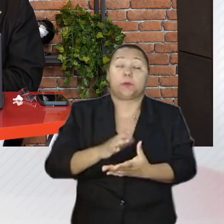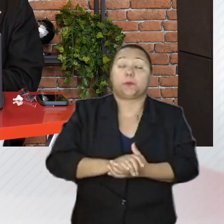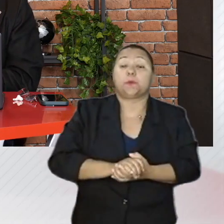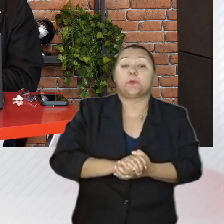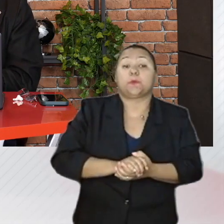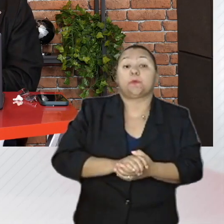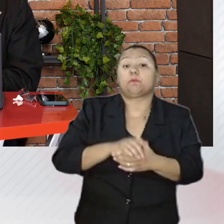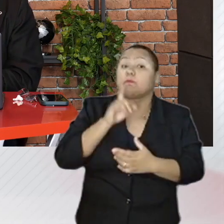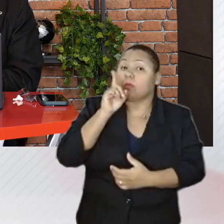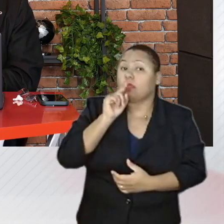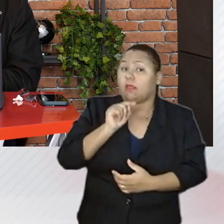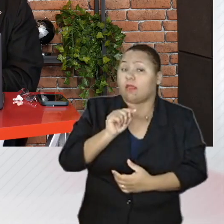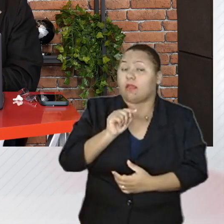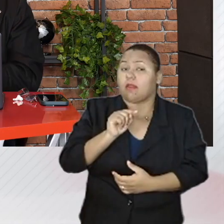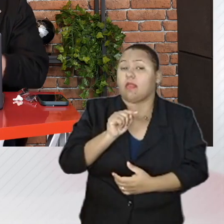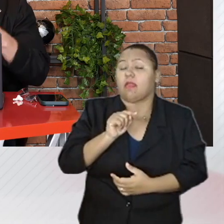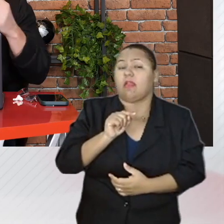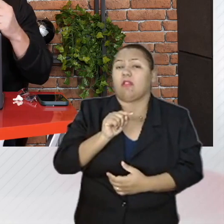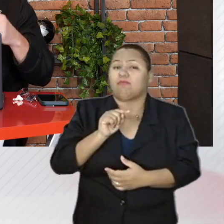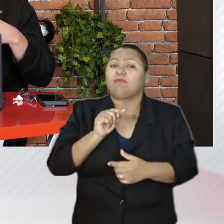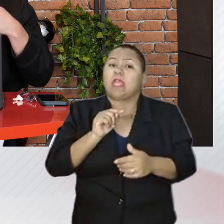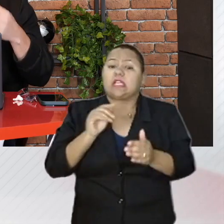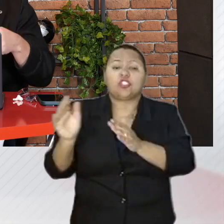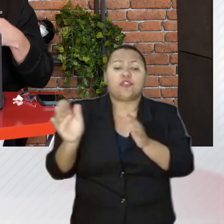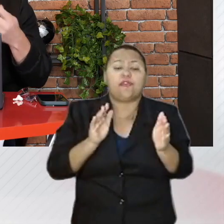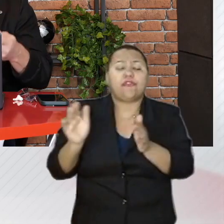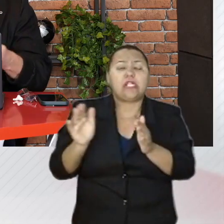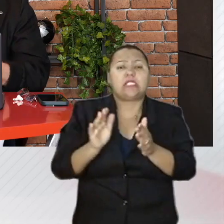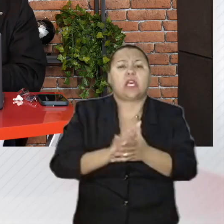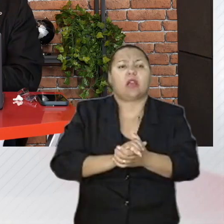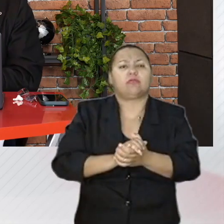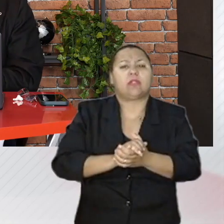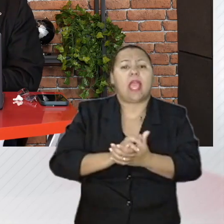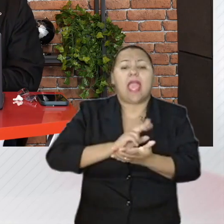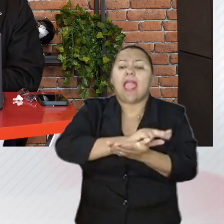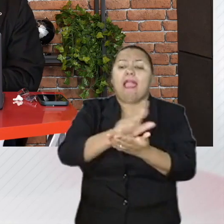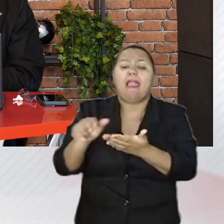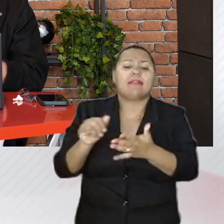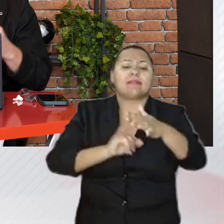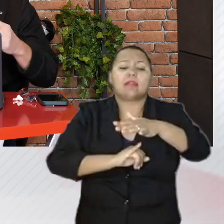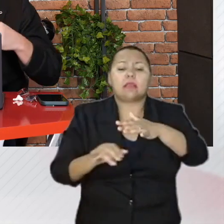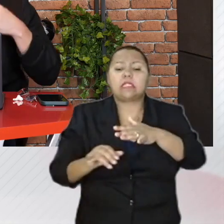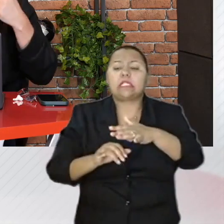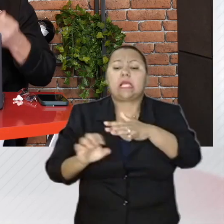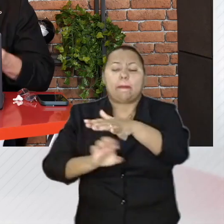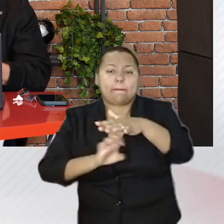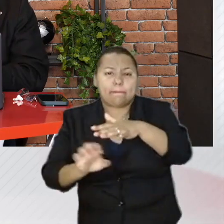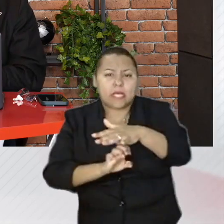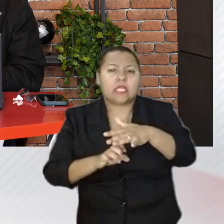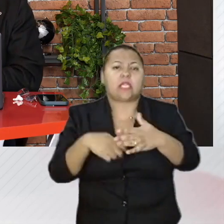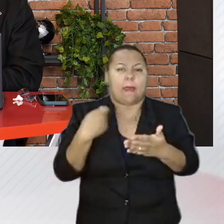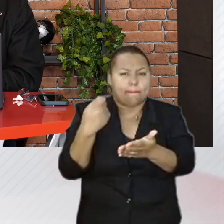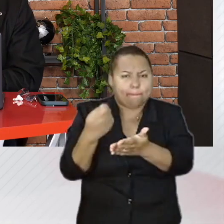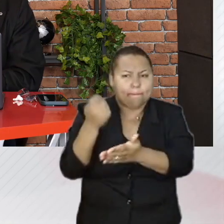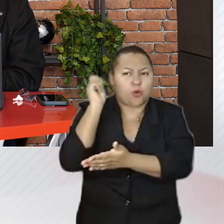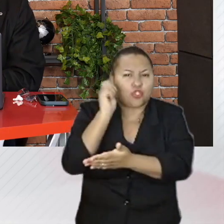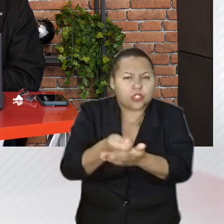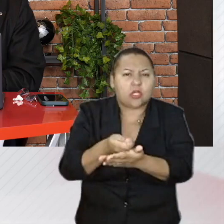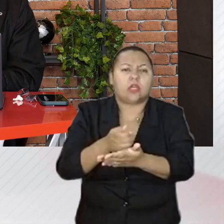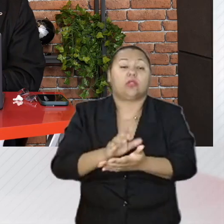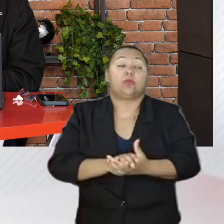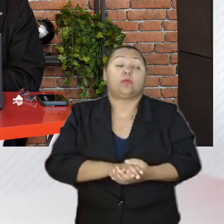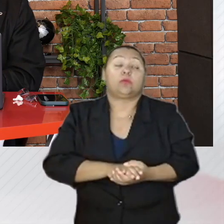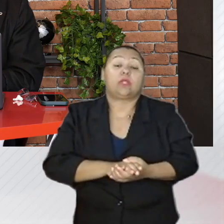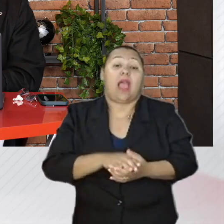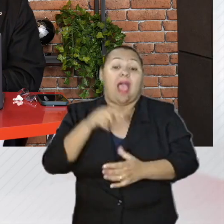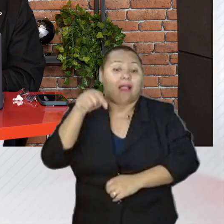essa evasão de divisas. Quer dizer, essas empresas que estão apostando, esses bet, na verdade não estão no Brasil. Então todo